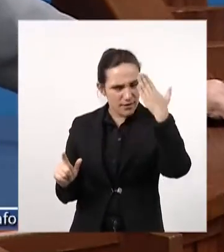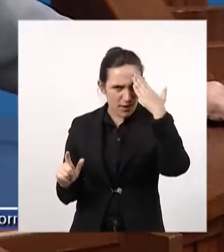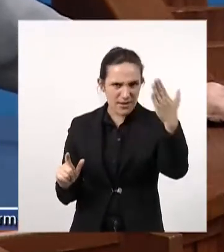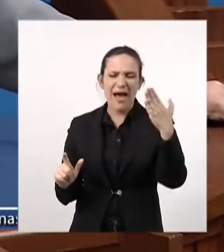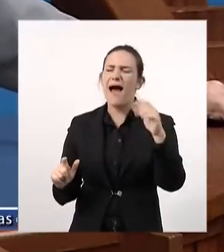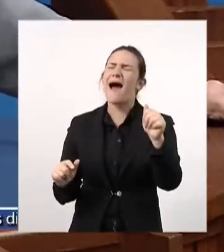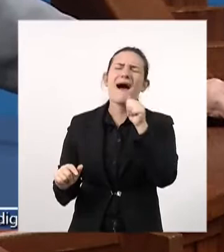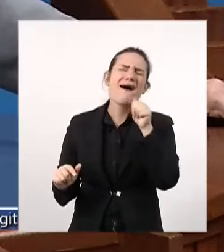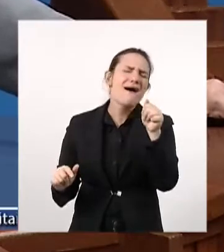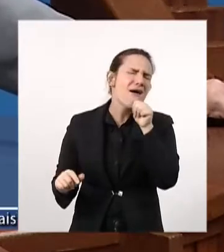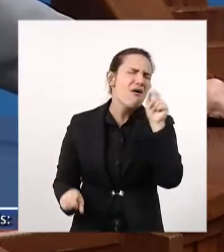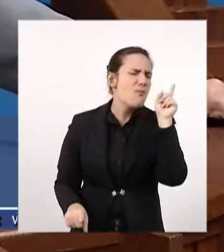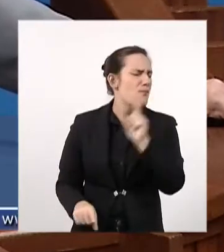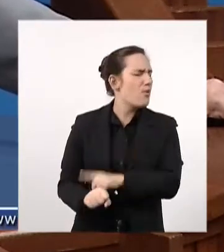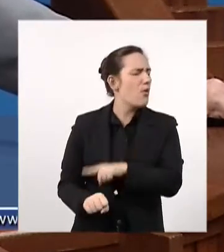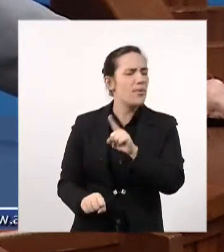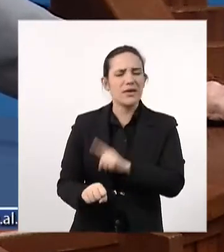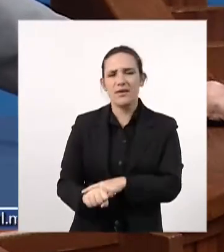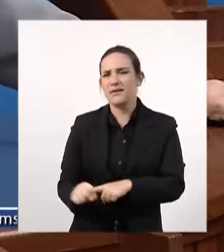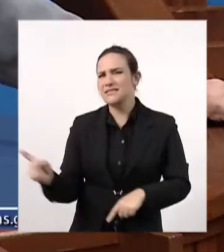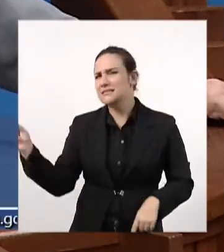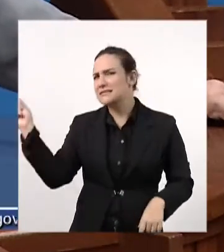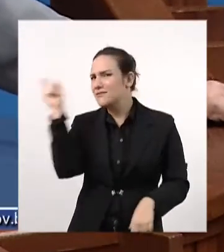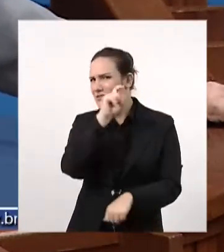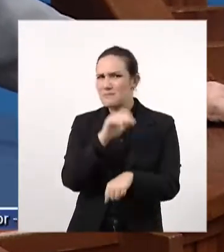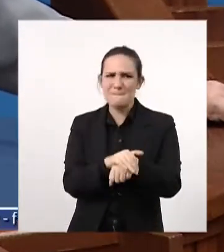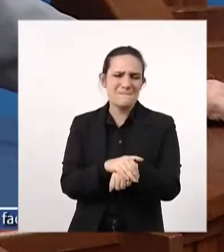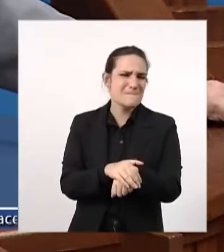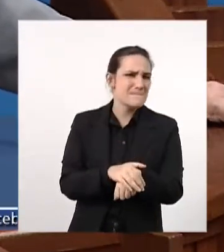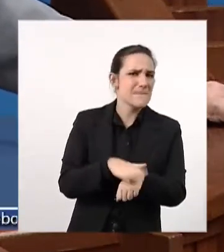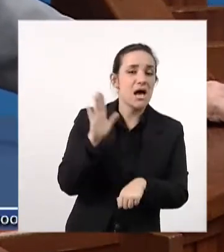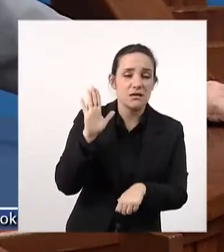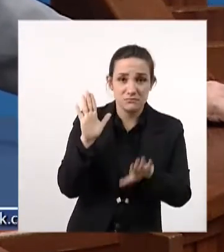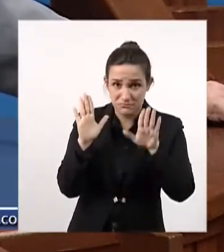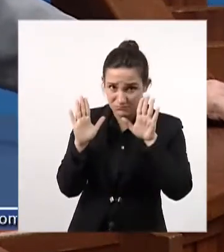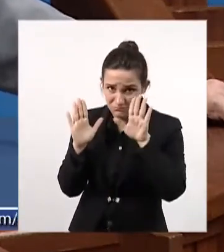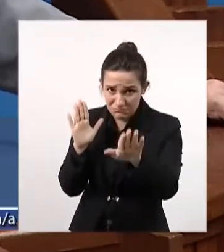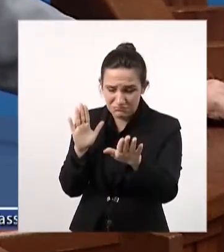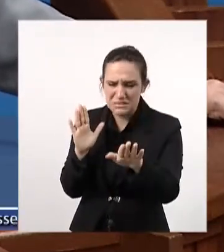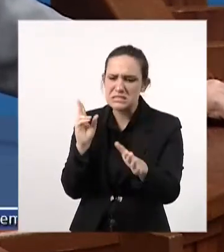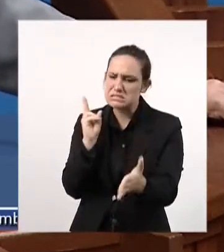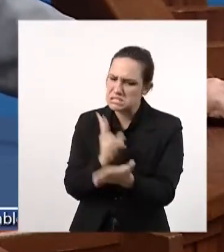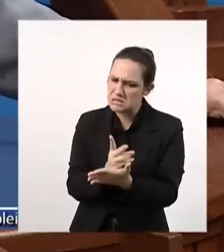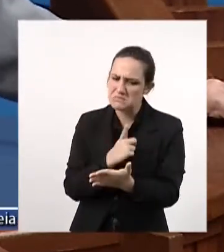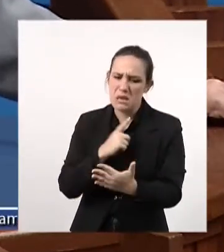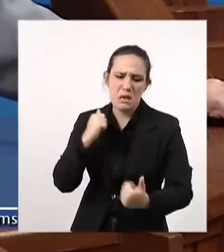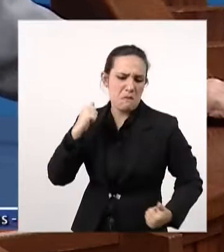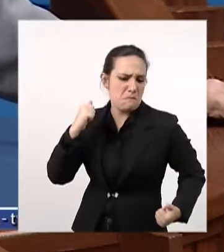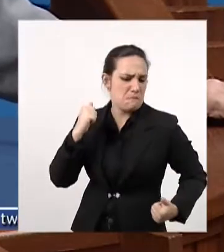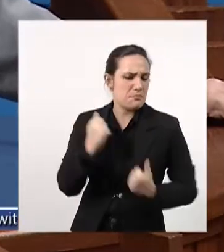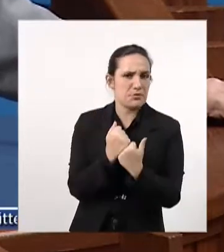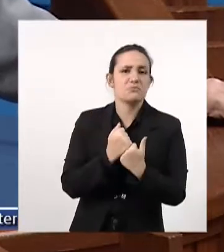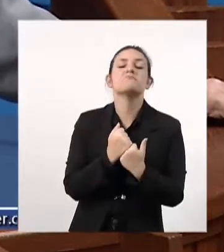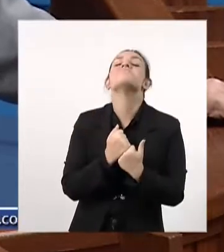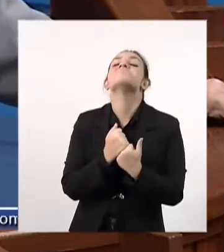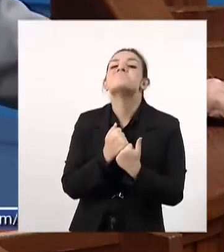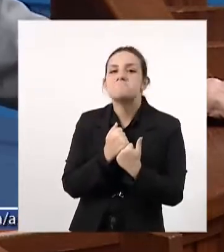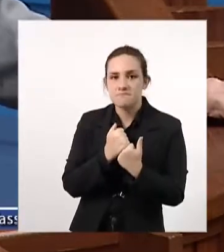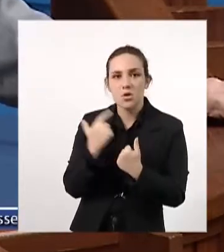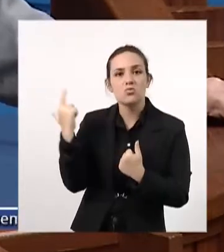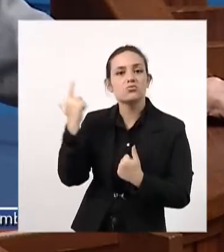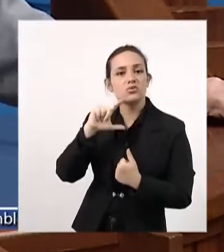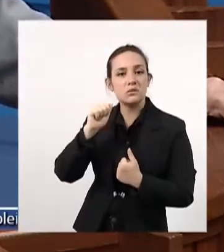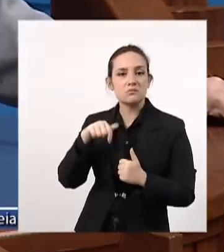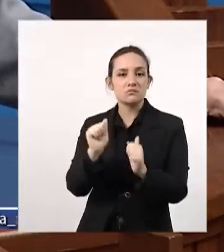nos momentos mais difíceis, nunca nos faltou o apoio no sentido de fazer com que